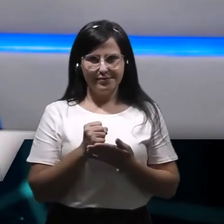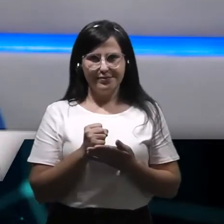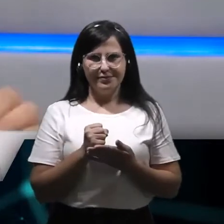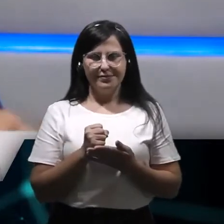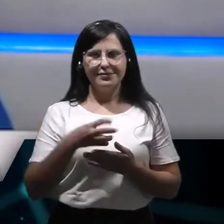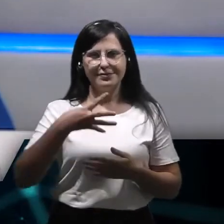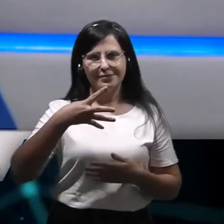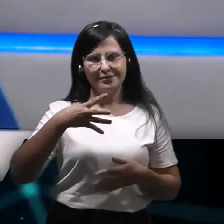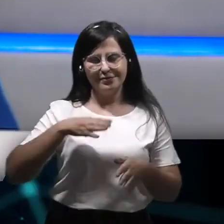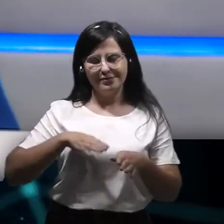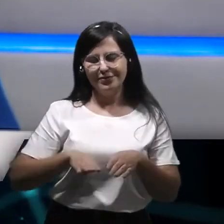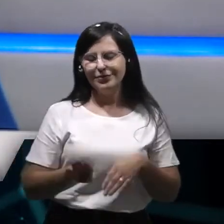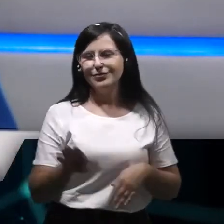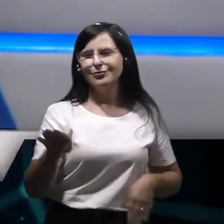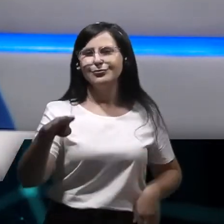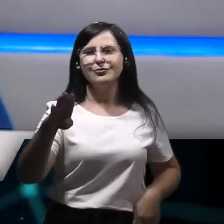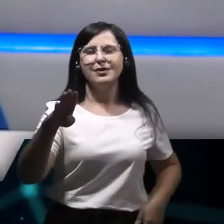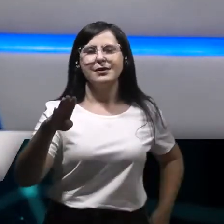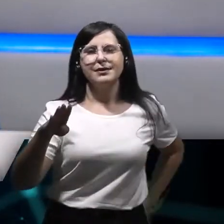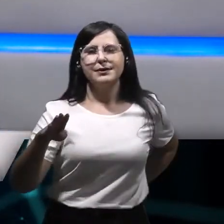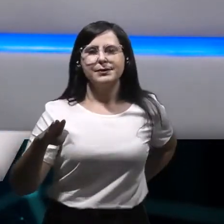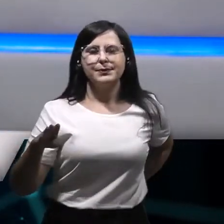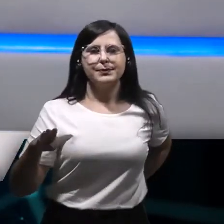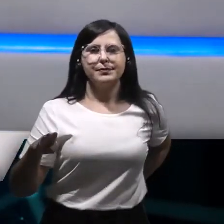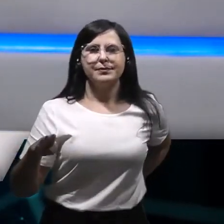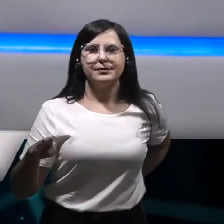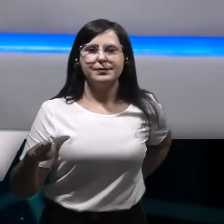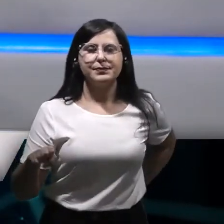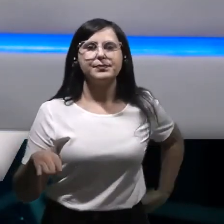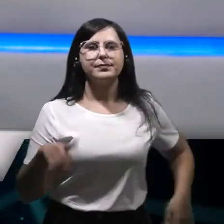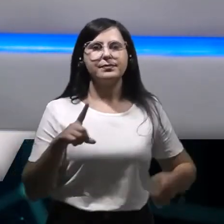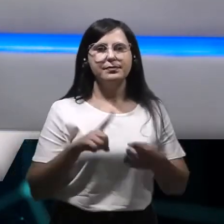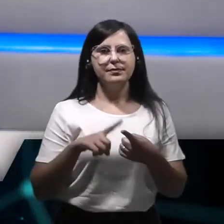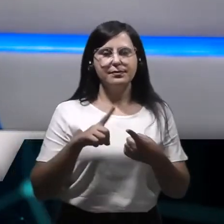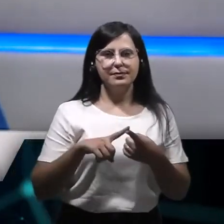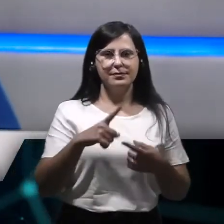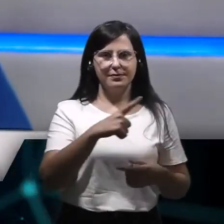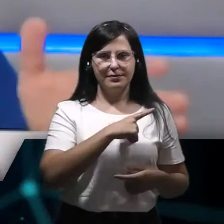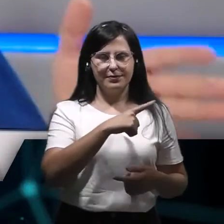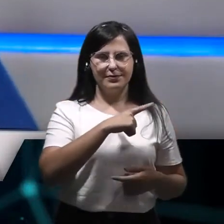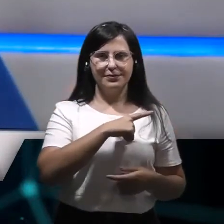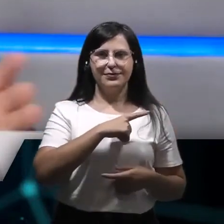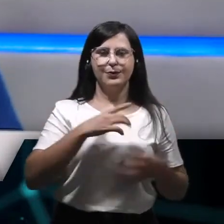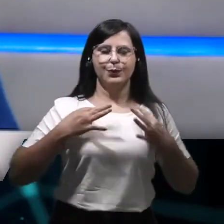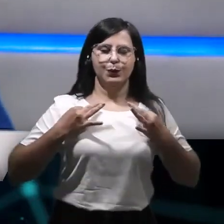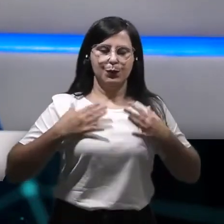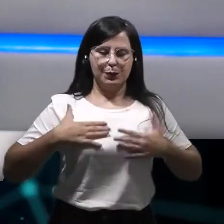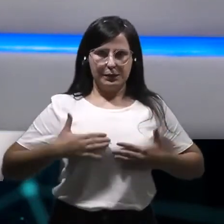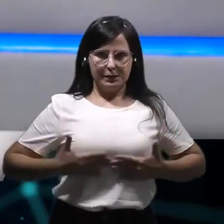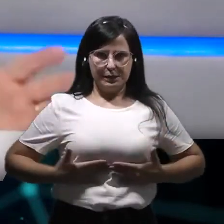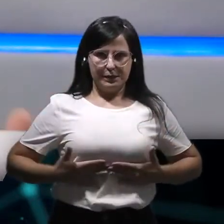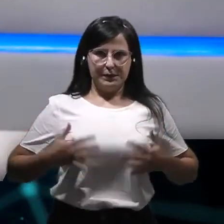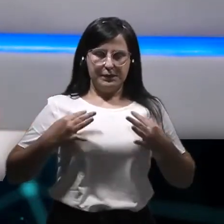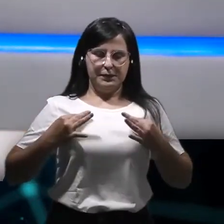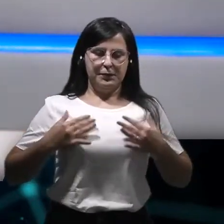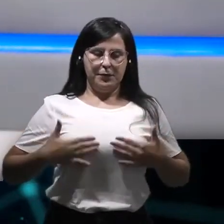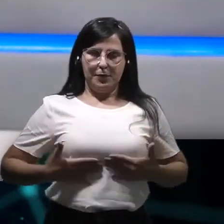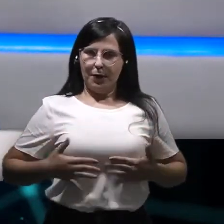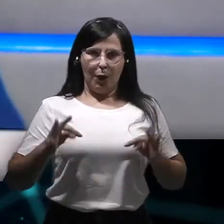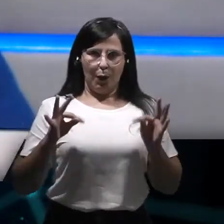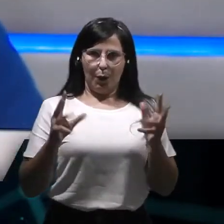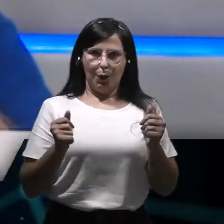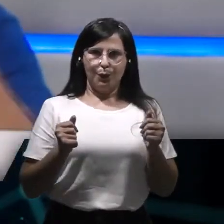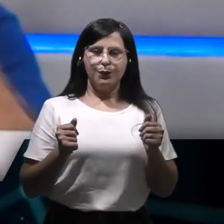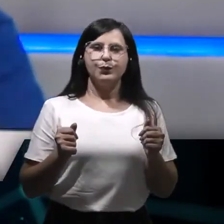está servindo a Guarda Municipal. Equipamos com colete, fardamento, já fizemos um convênio junto à Polícia